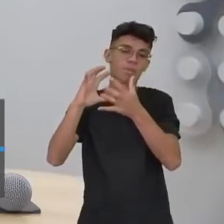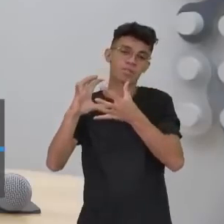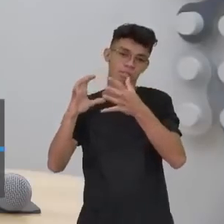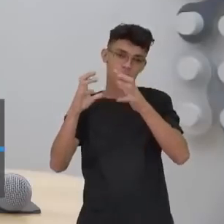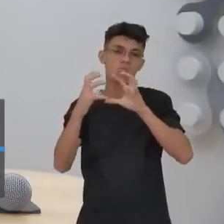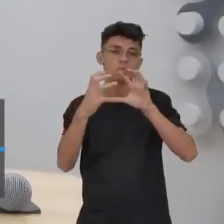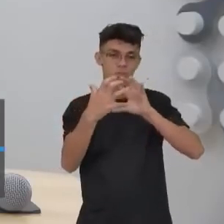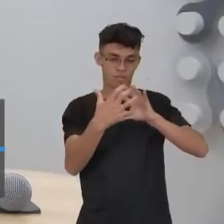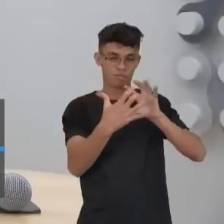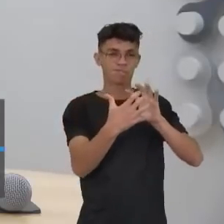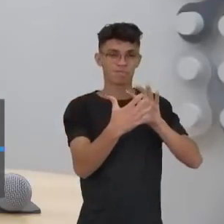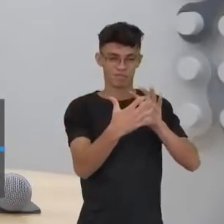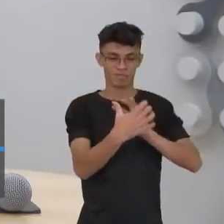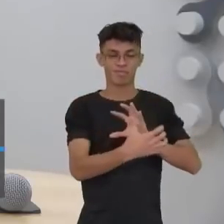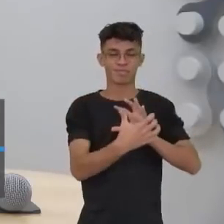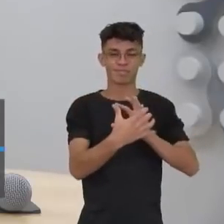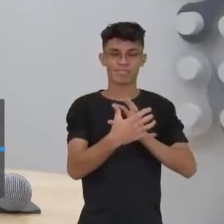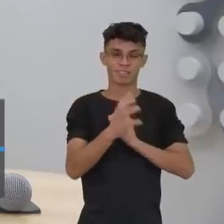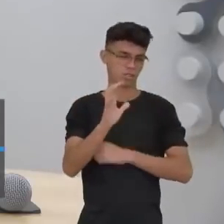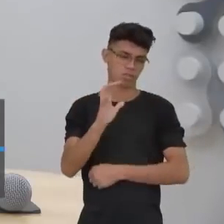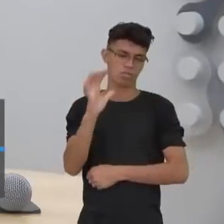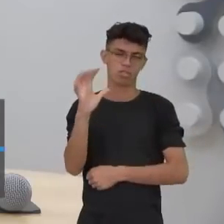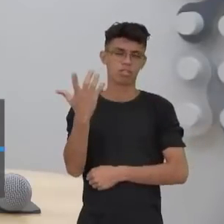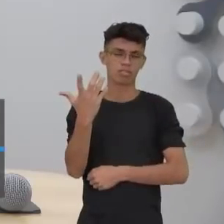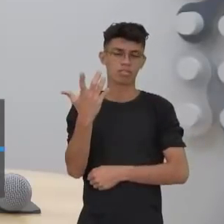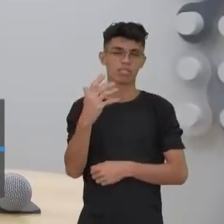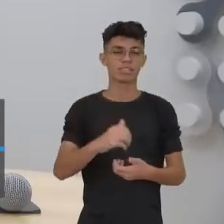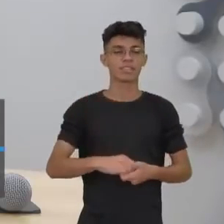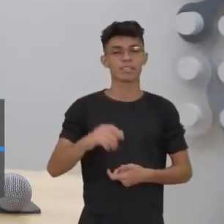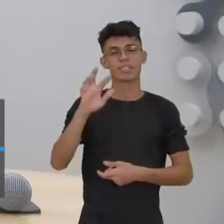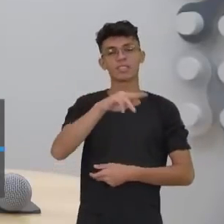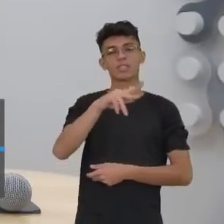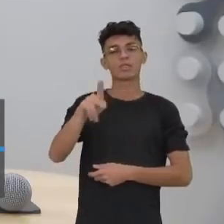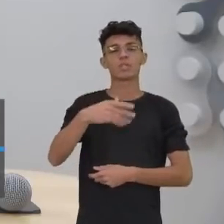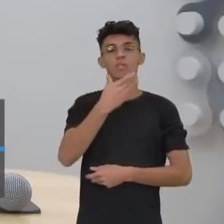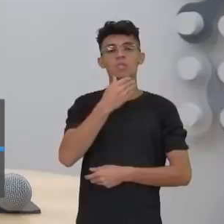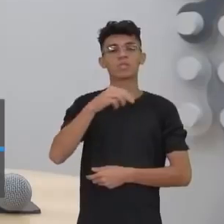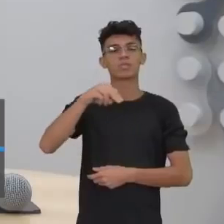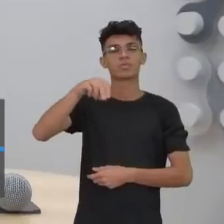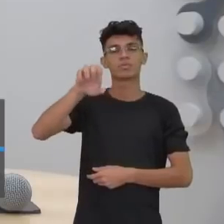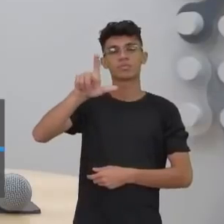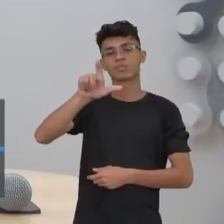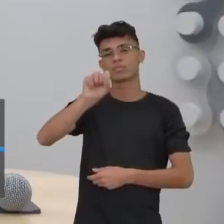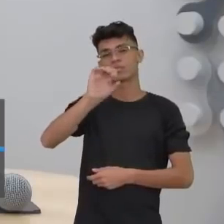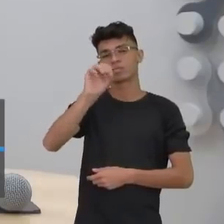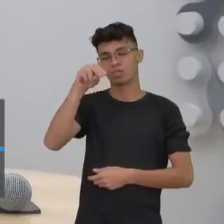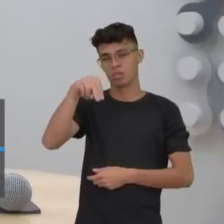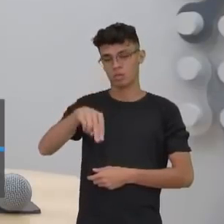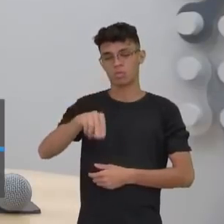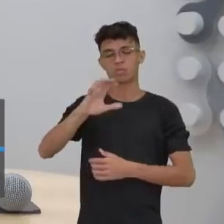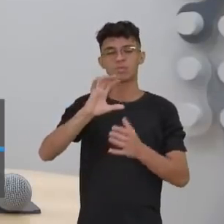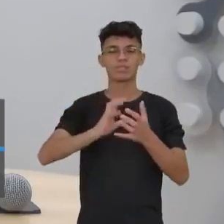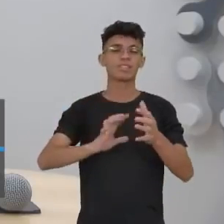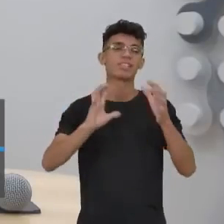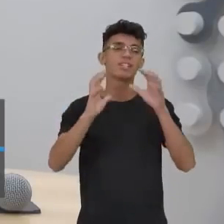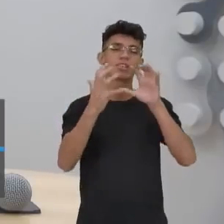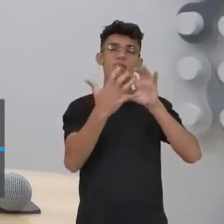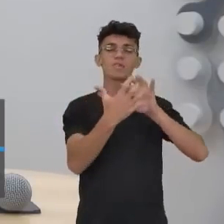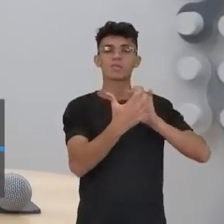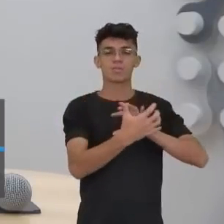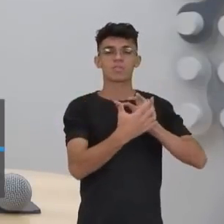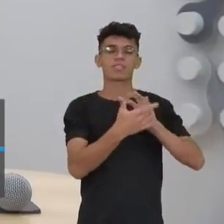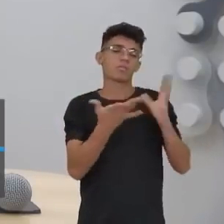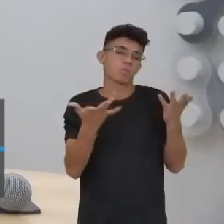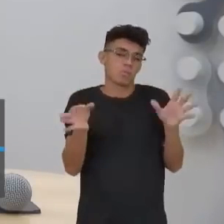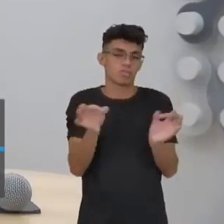transformação grande, radical, né? O professor Nelson trouxe a questão da transformação e, para a